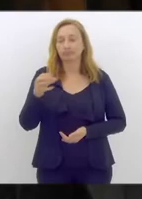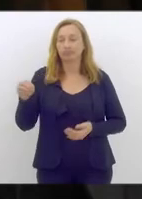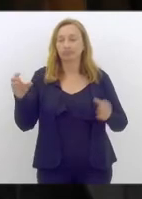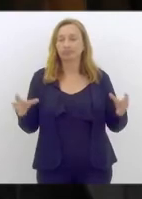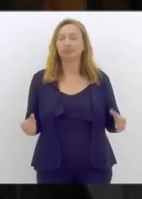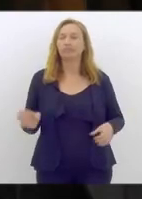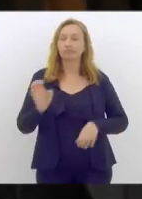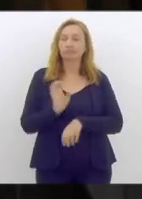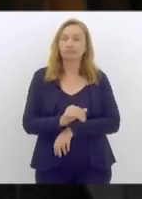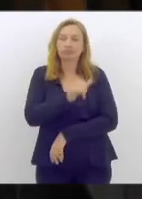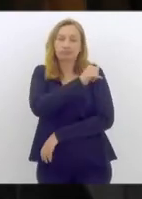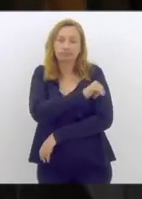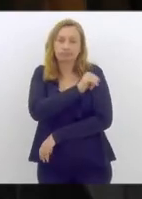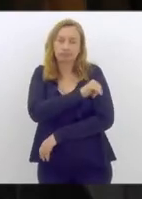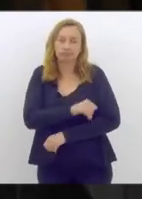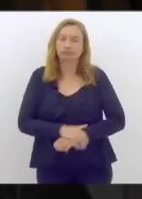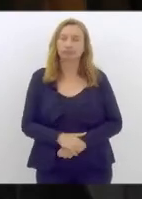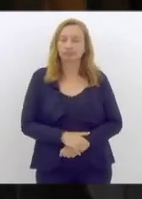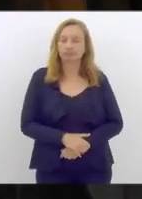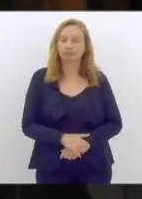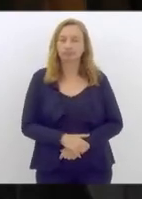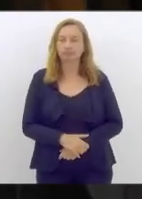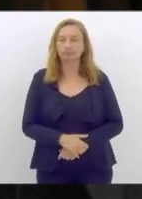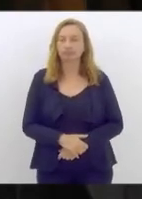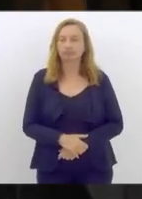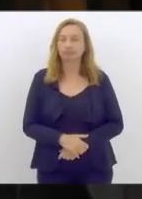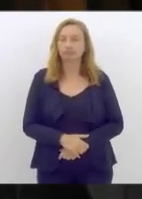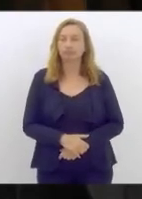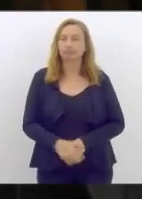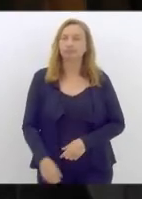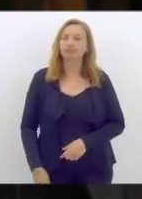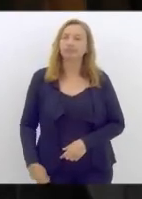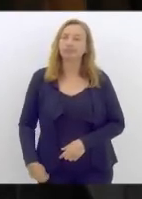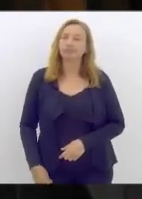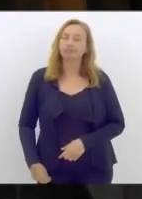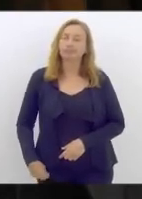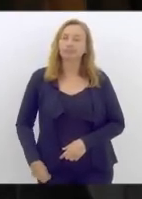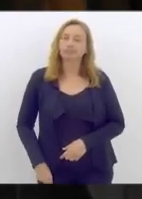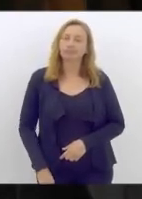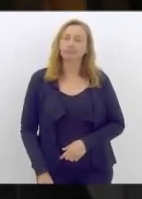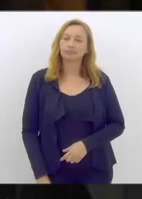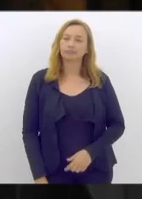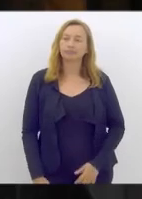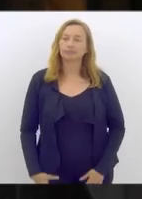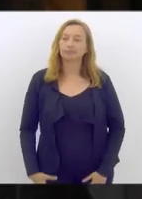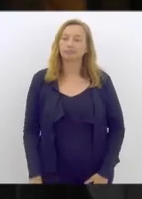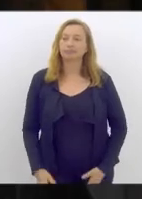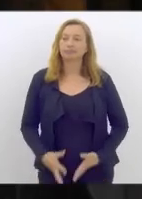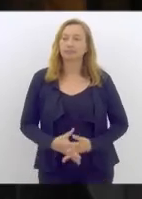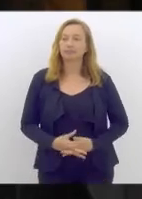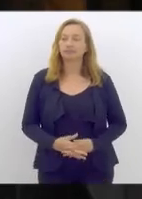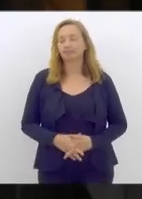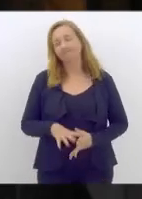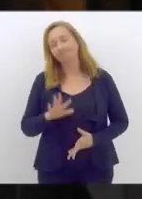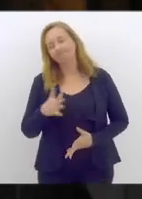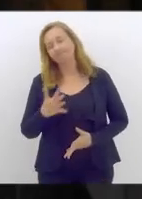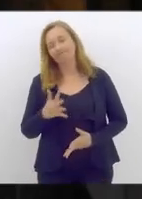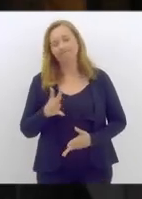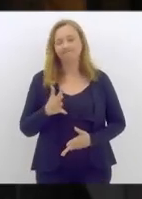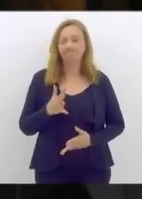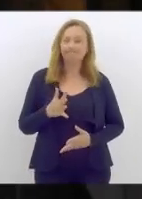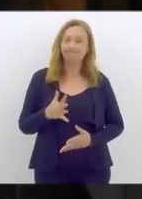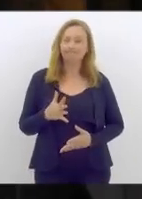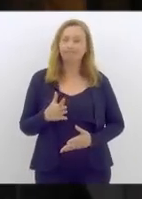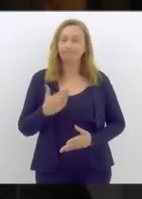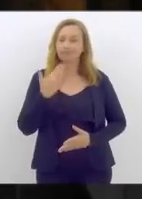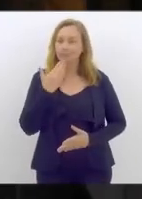do Rio de Janeiro nós requisitamos uma estimativa desse valor a secretaria de